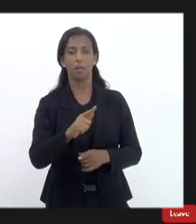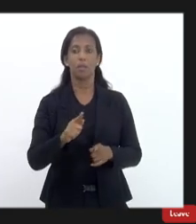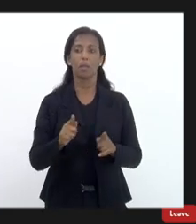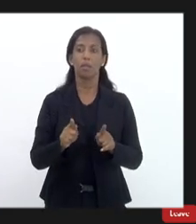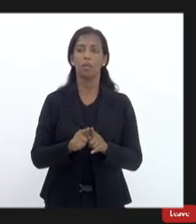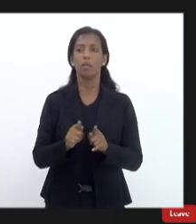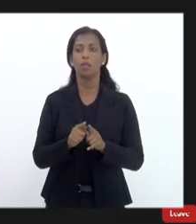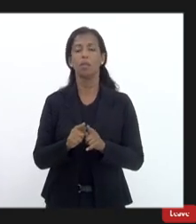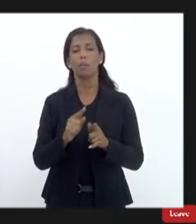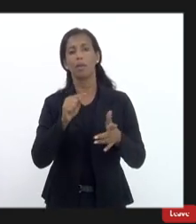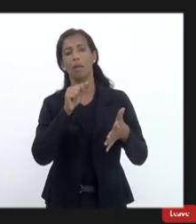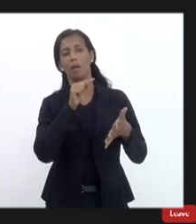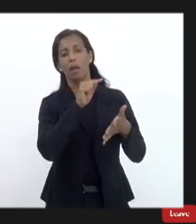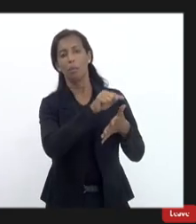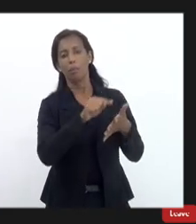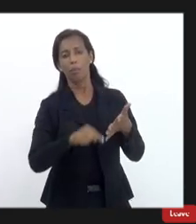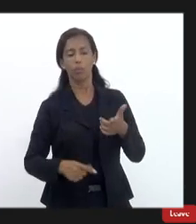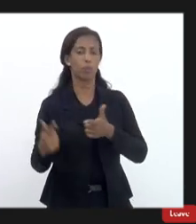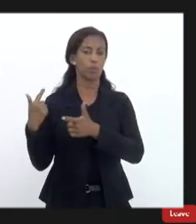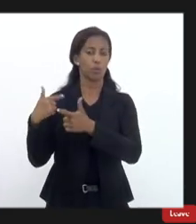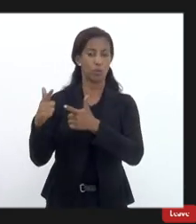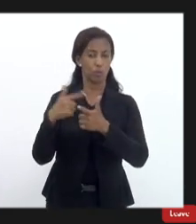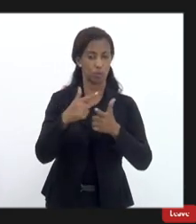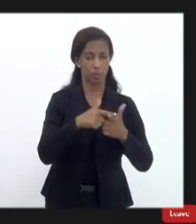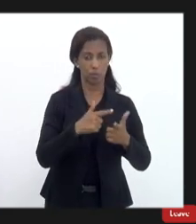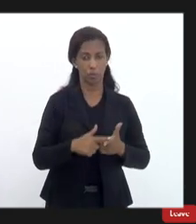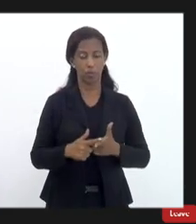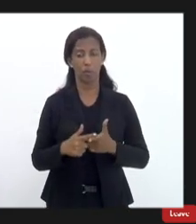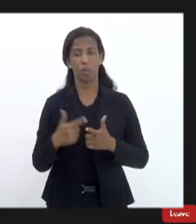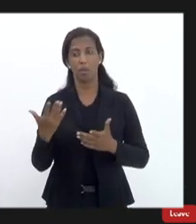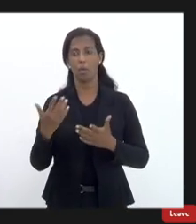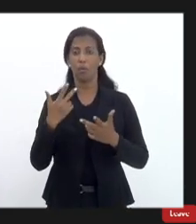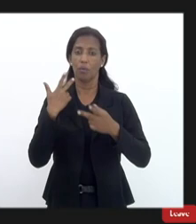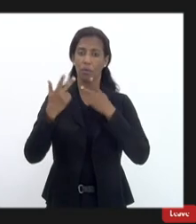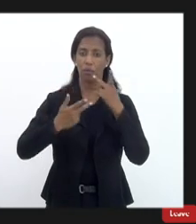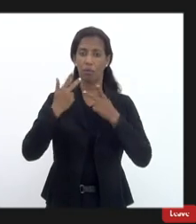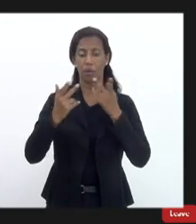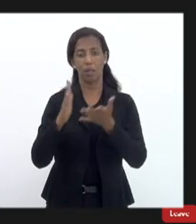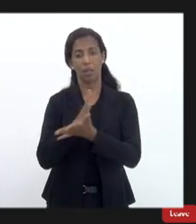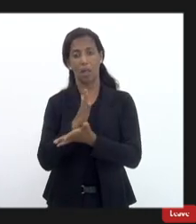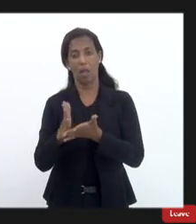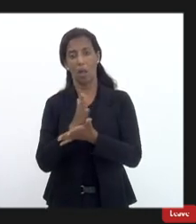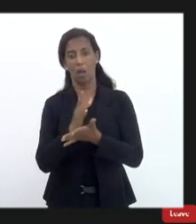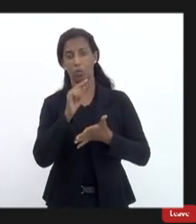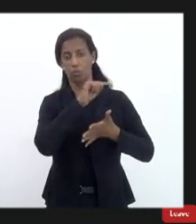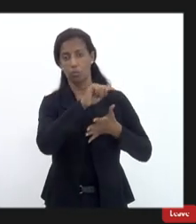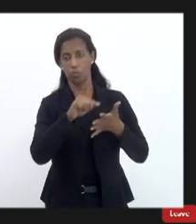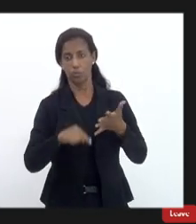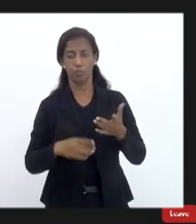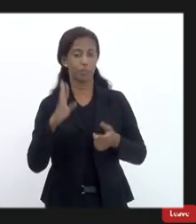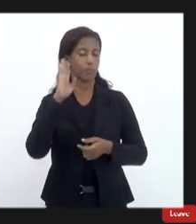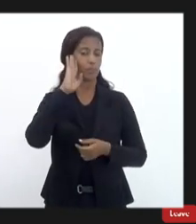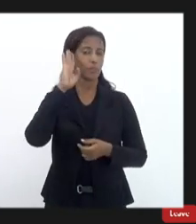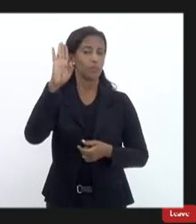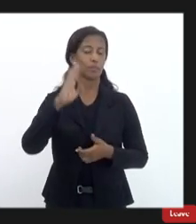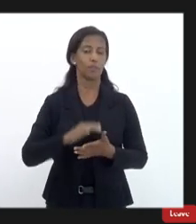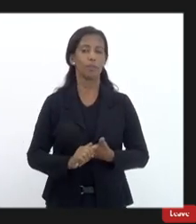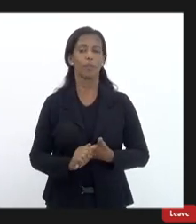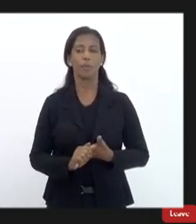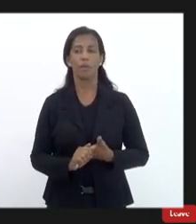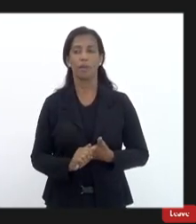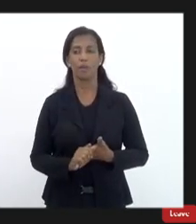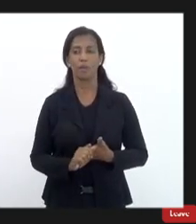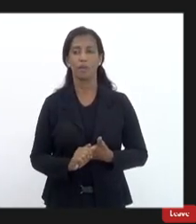E apontamos essas questões, né? Então, vou falar aqui, né, algumas dessas questões, que principalmente é a